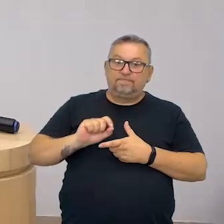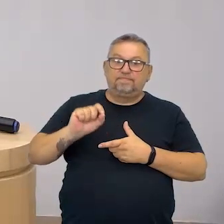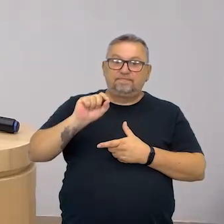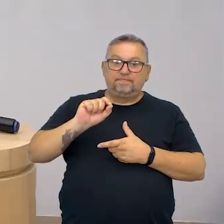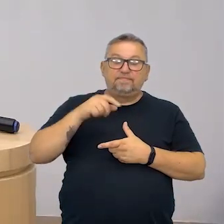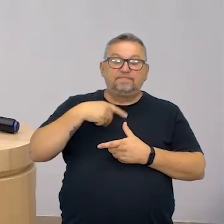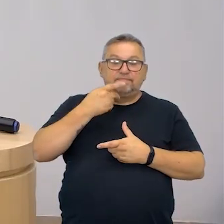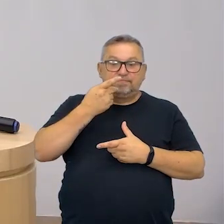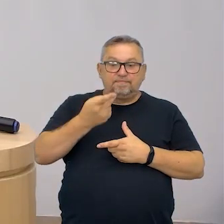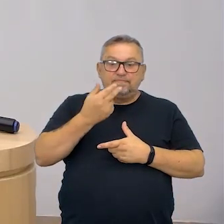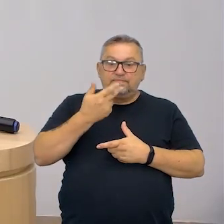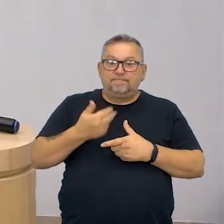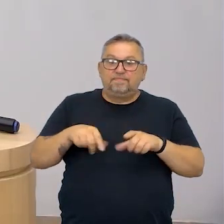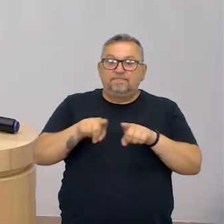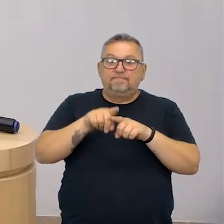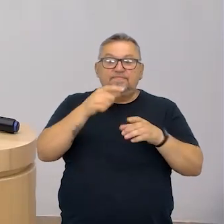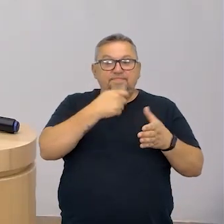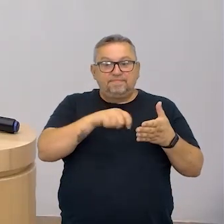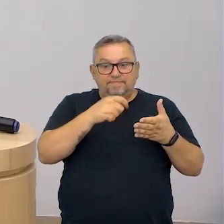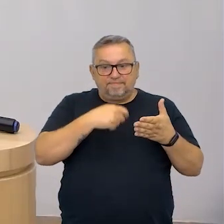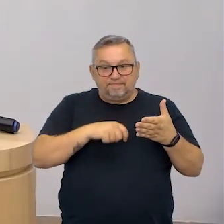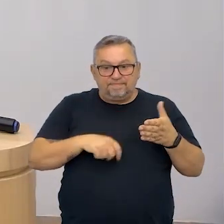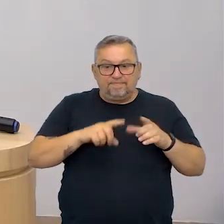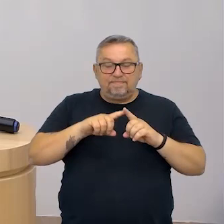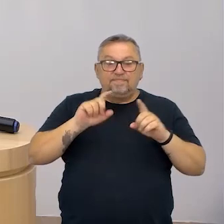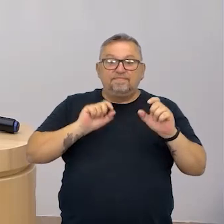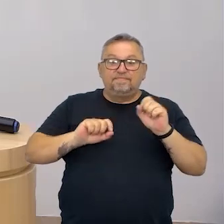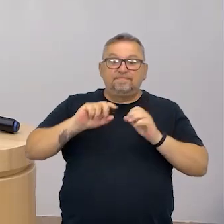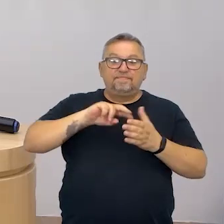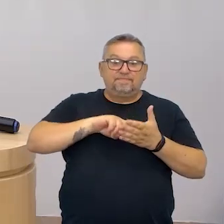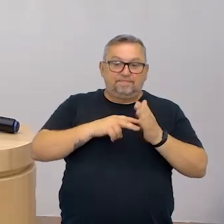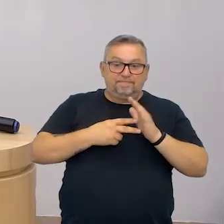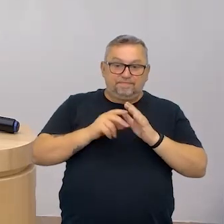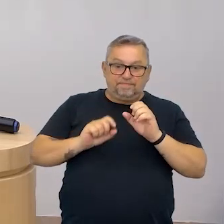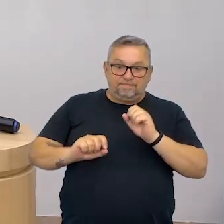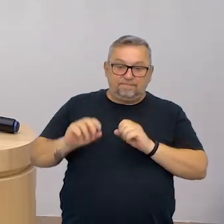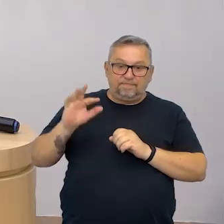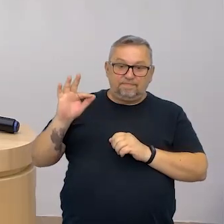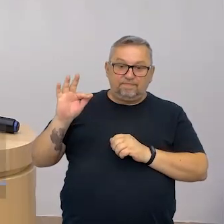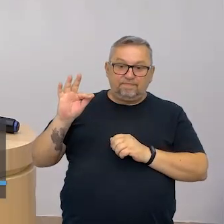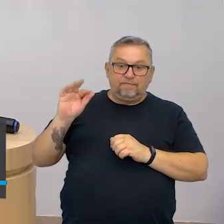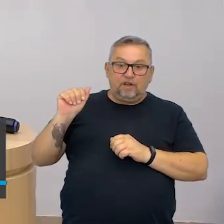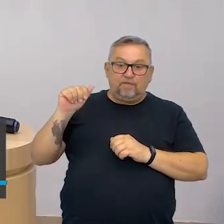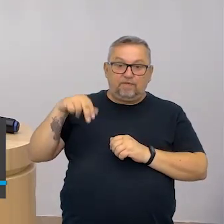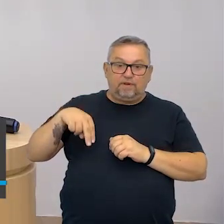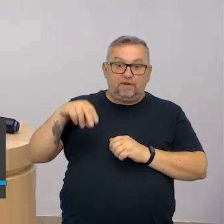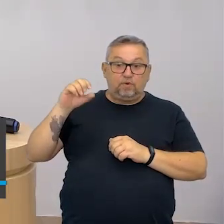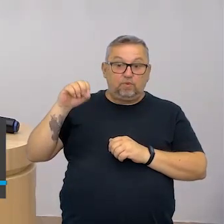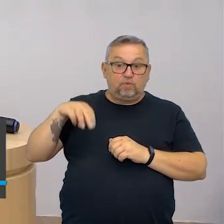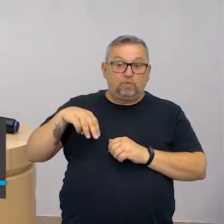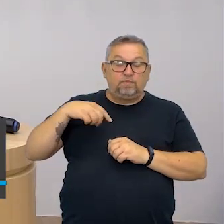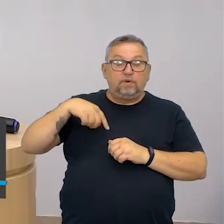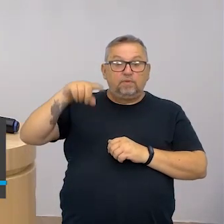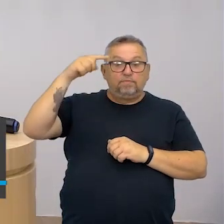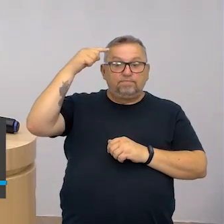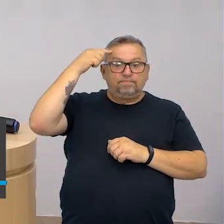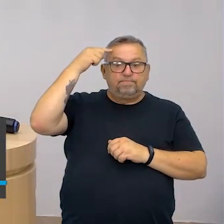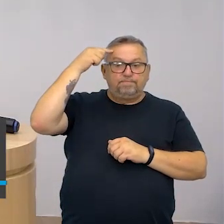dessas falas, né, desses escritos. É o seguinte: Frantz Fanon é um